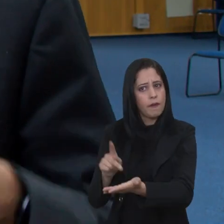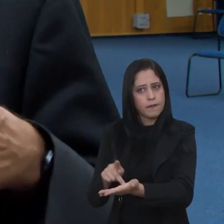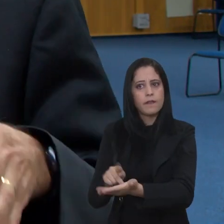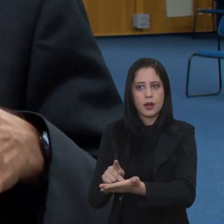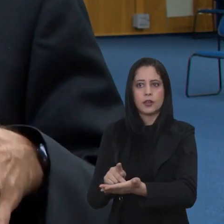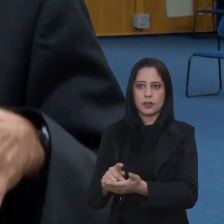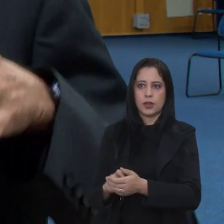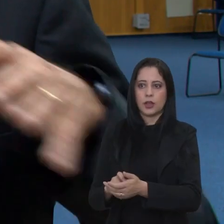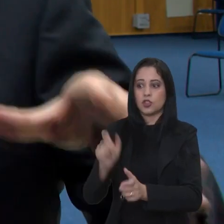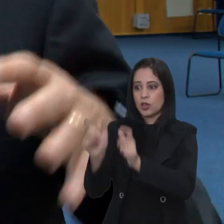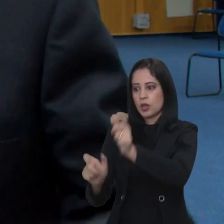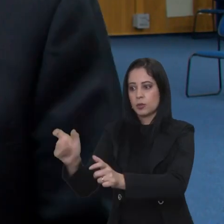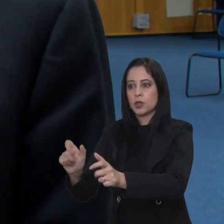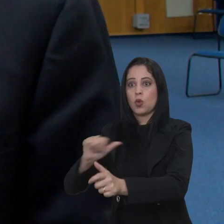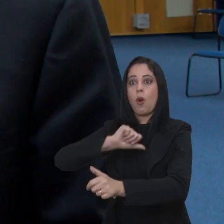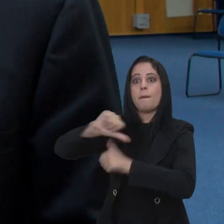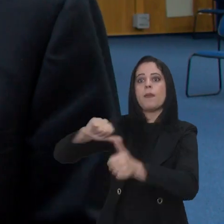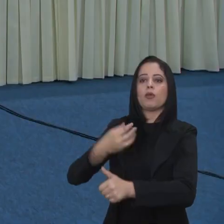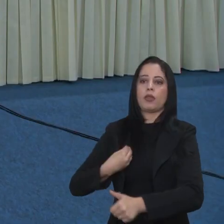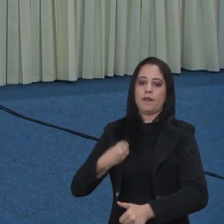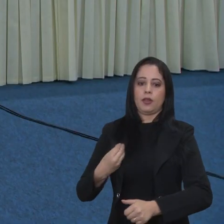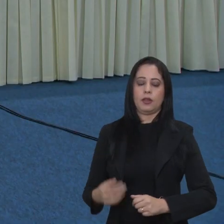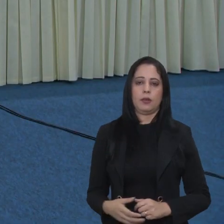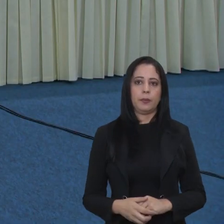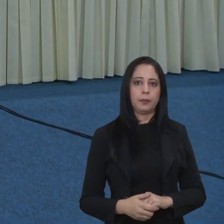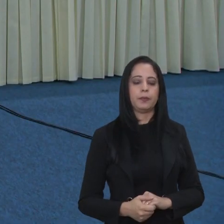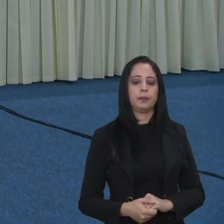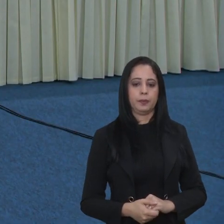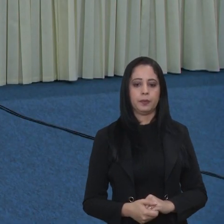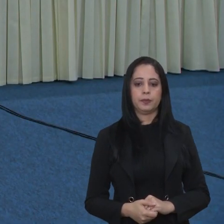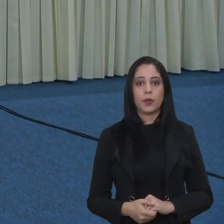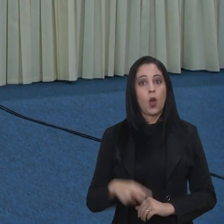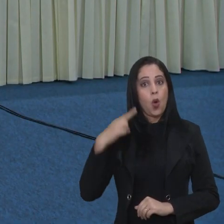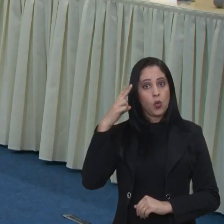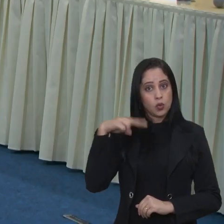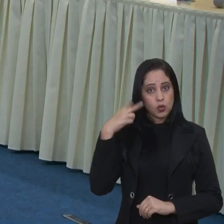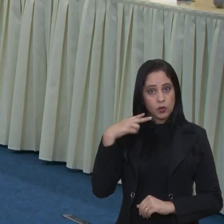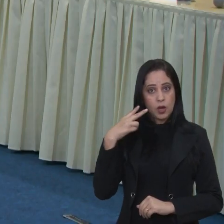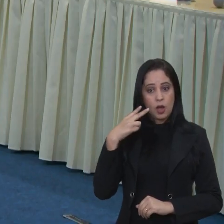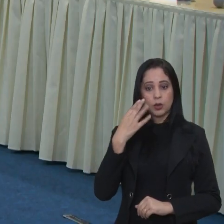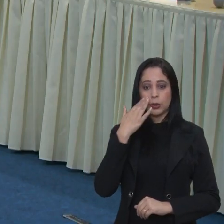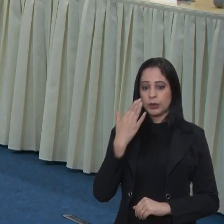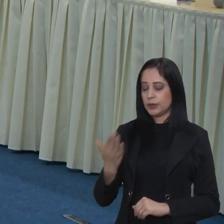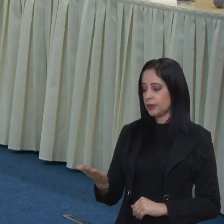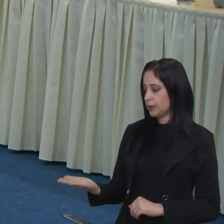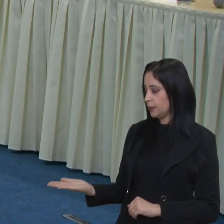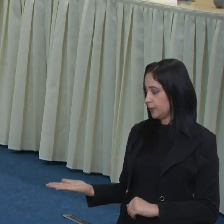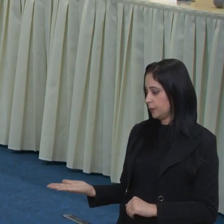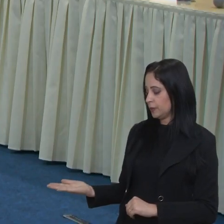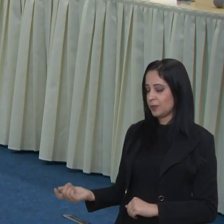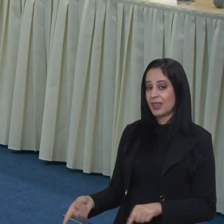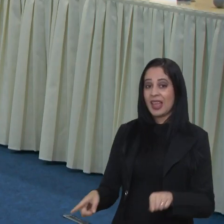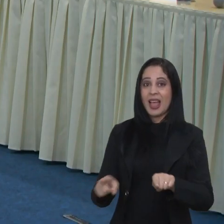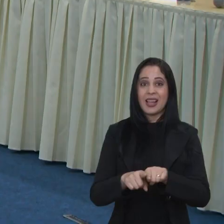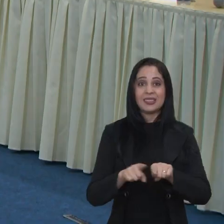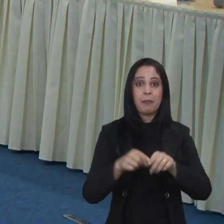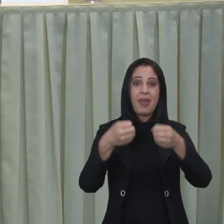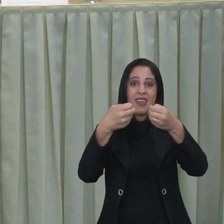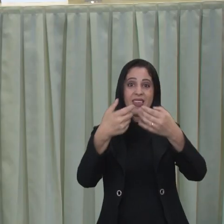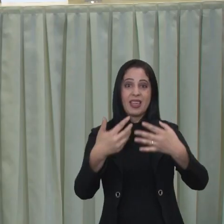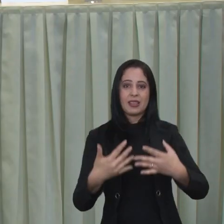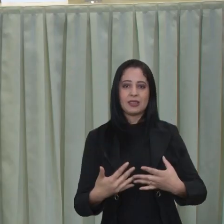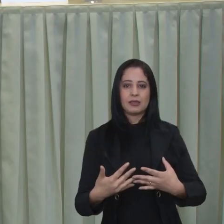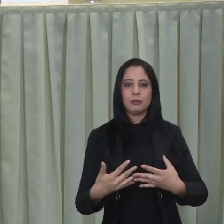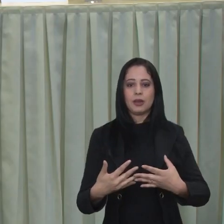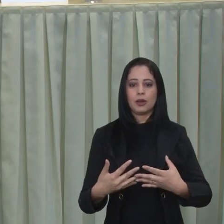papel e que mude a vida das pessoas. Além da explanação do defensor, os vereadores presentes também fizeram apontamentos